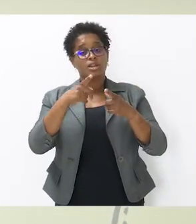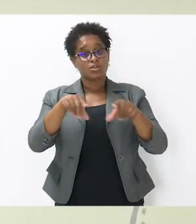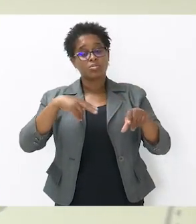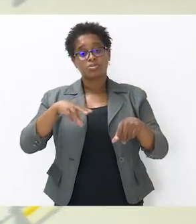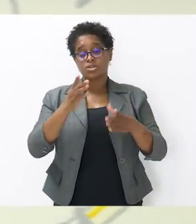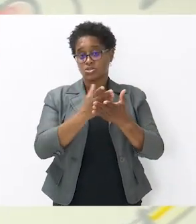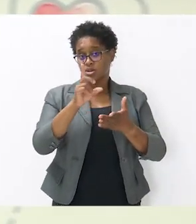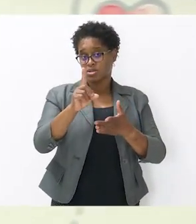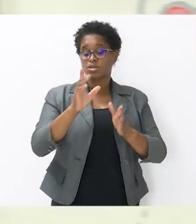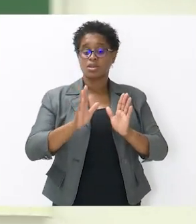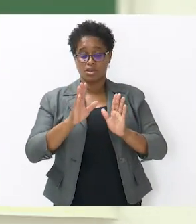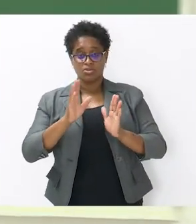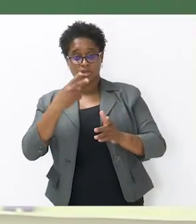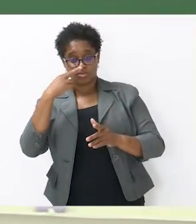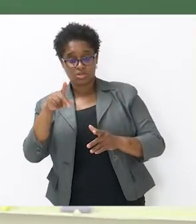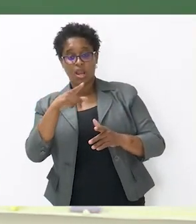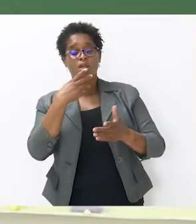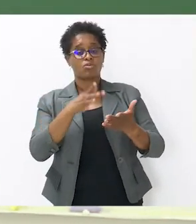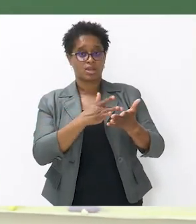vou mostrar o livro.